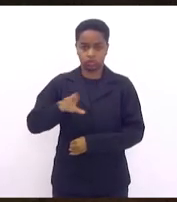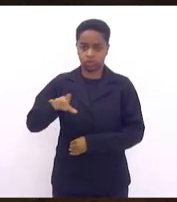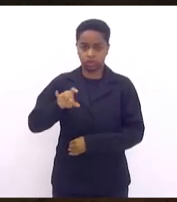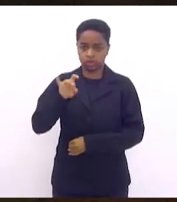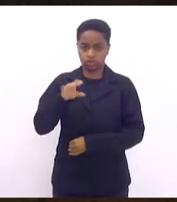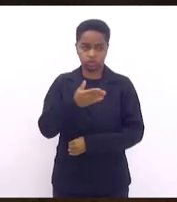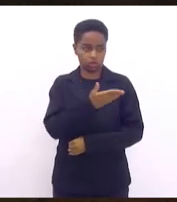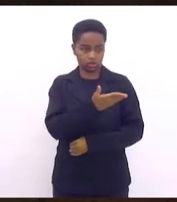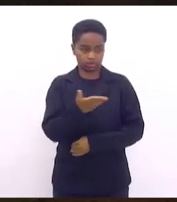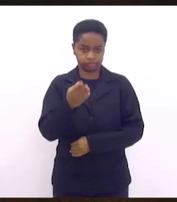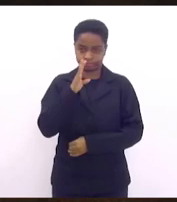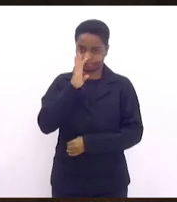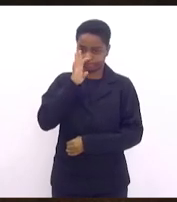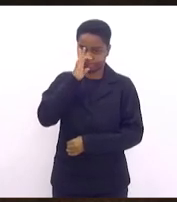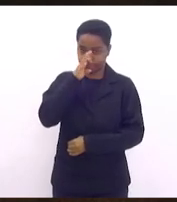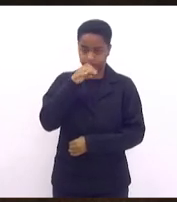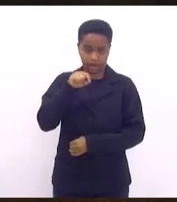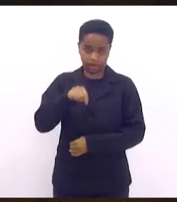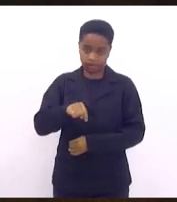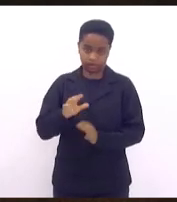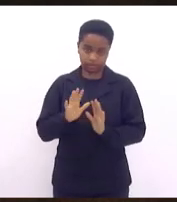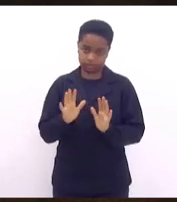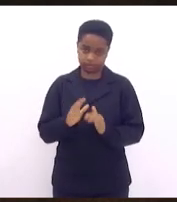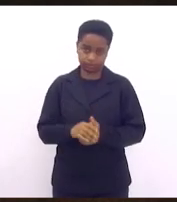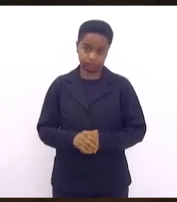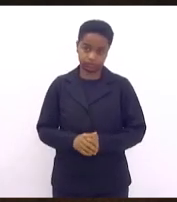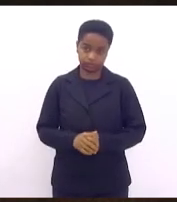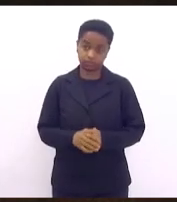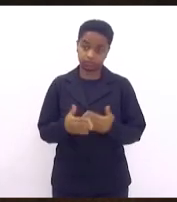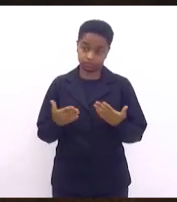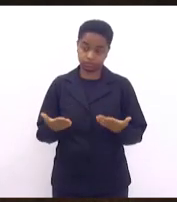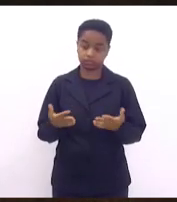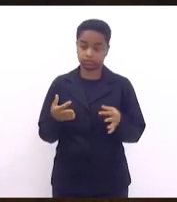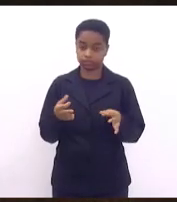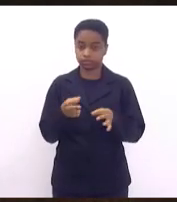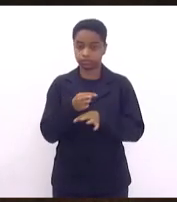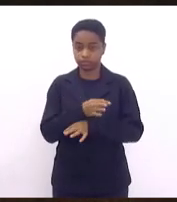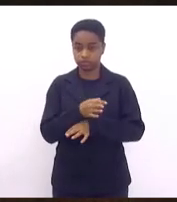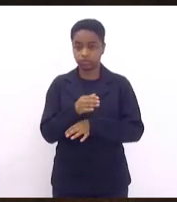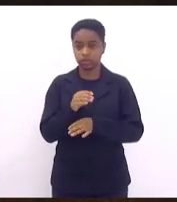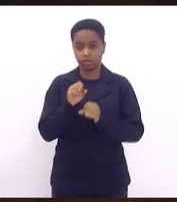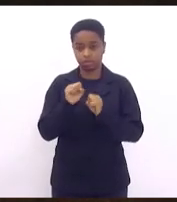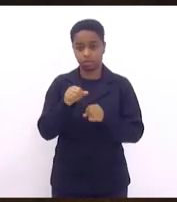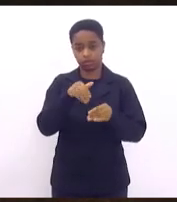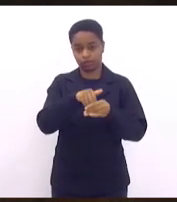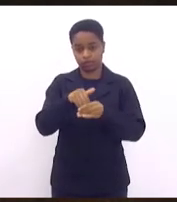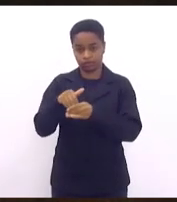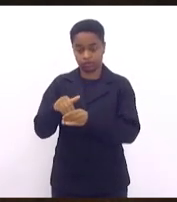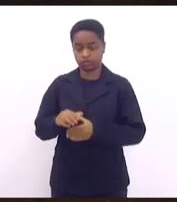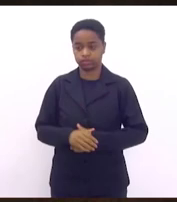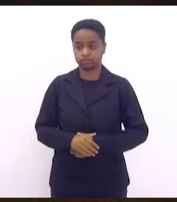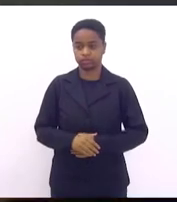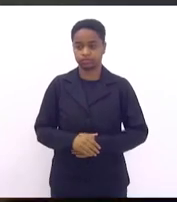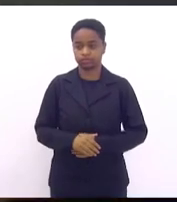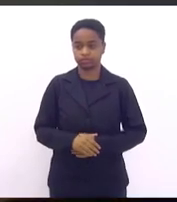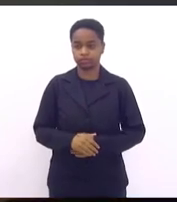pelos resistentes que estão aqui. Assim posto, verificação de votação.